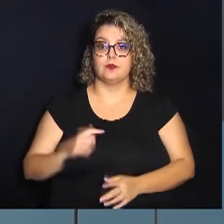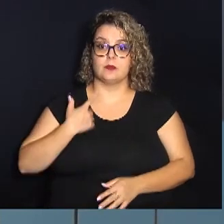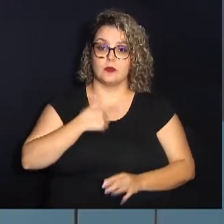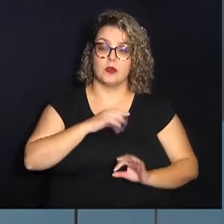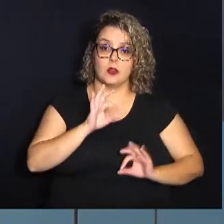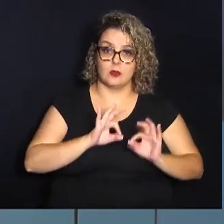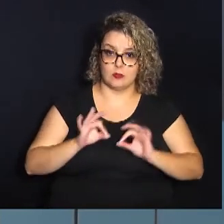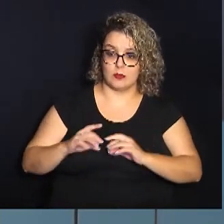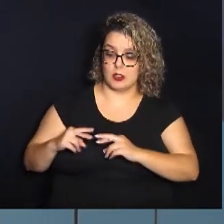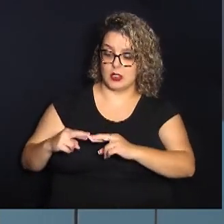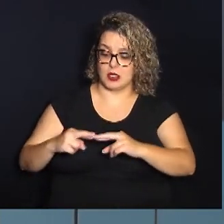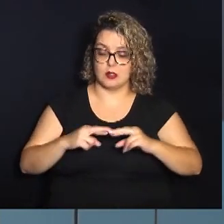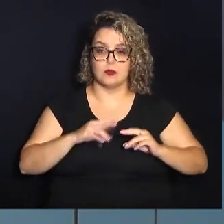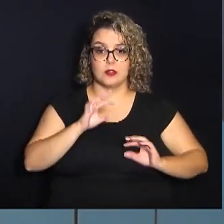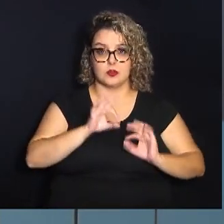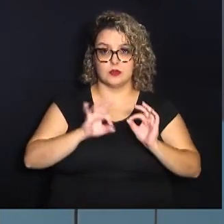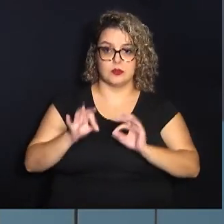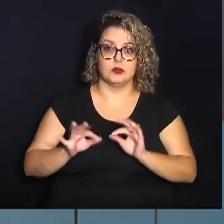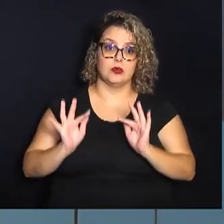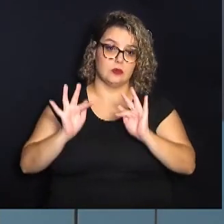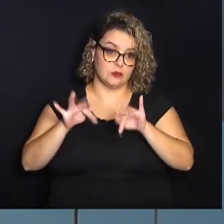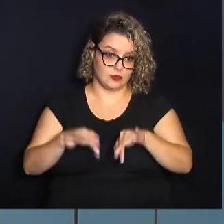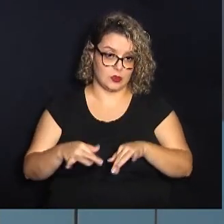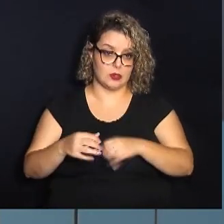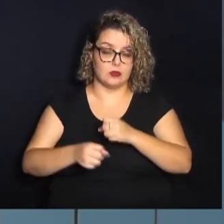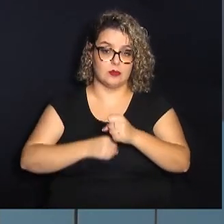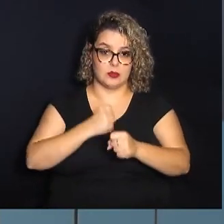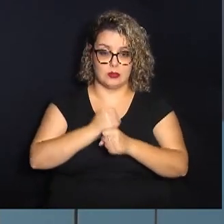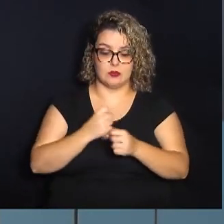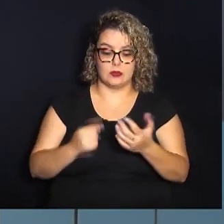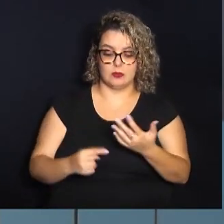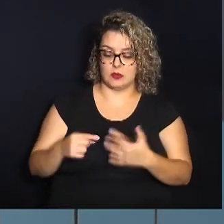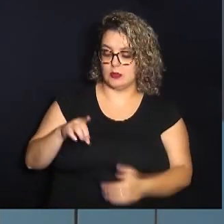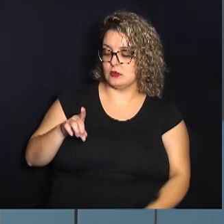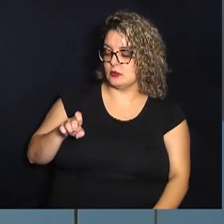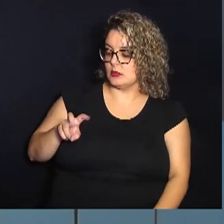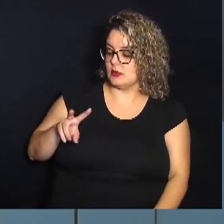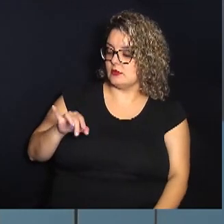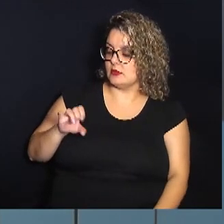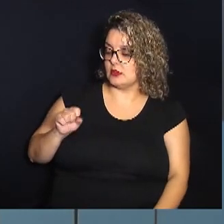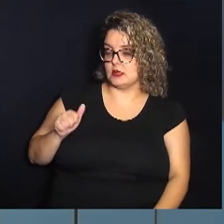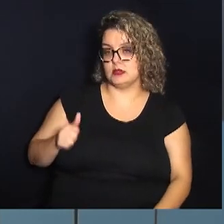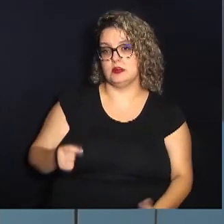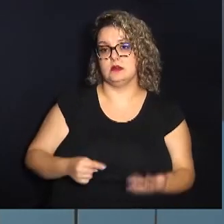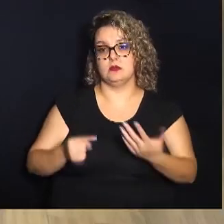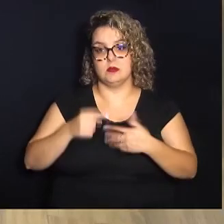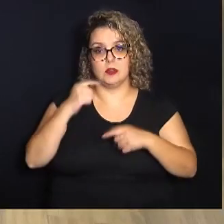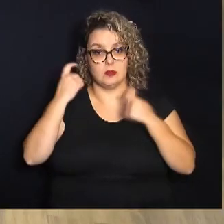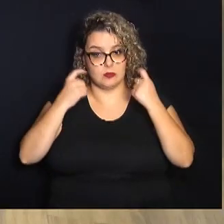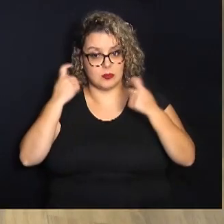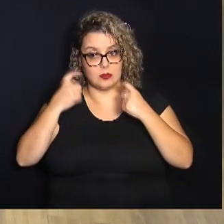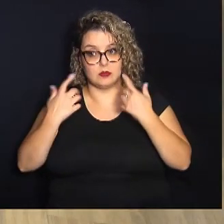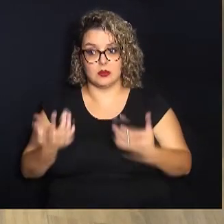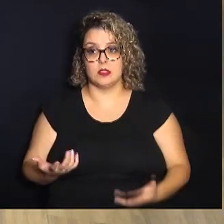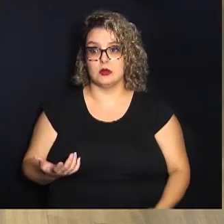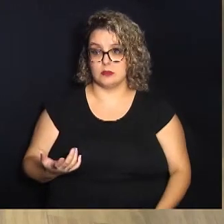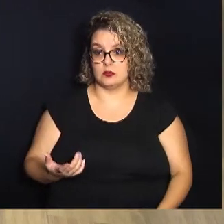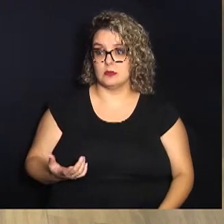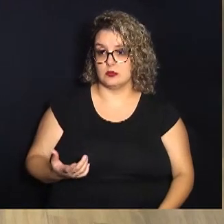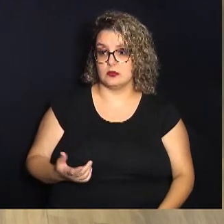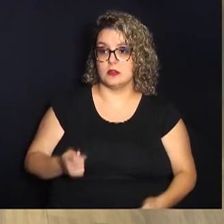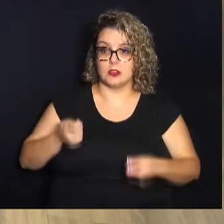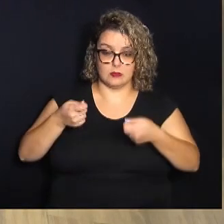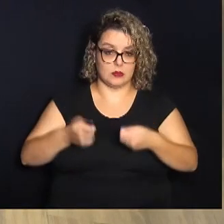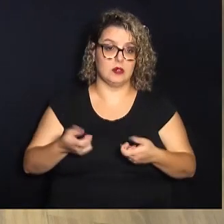rede vem se organizando desde o fim do ano. Então, a gente tem apontado pelo Devisa uma preocupação com esse aumento de casos que tem se